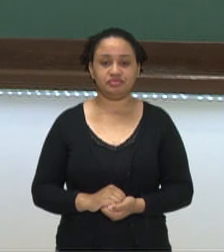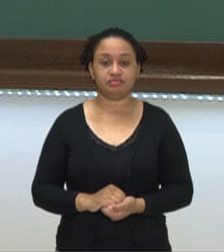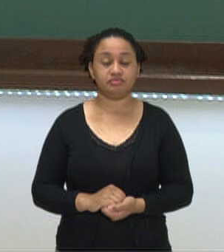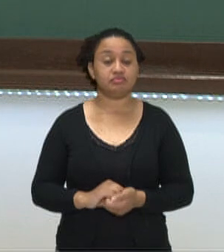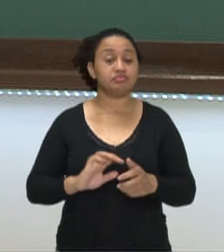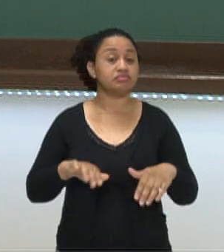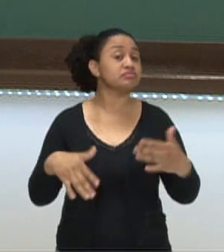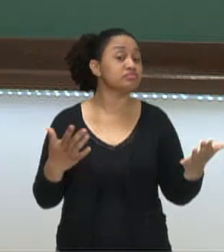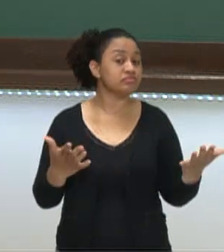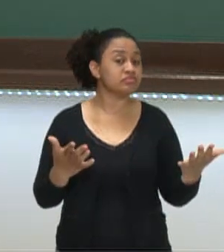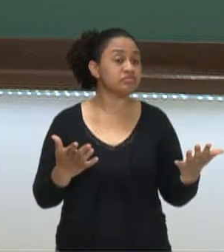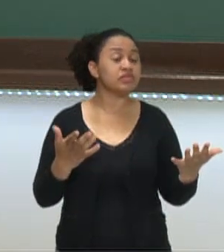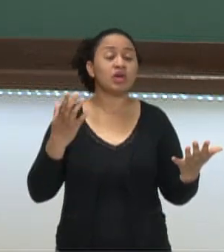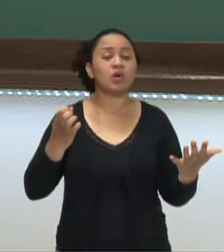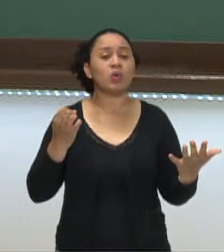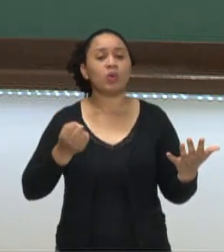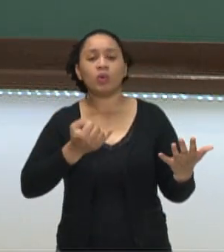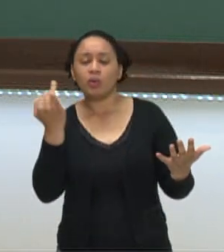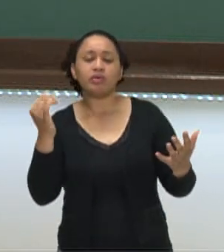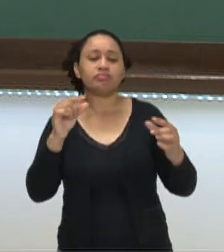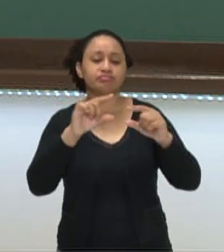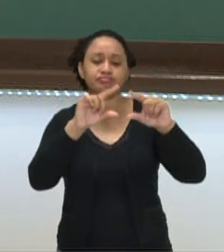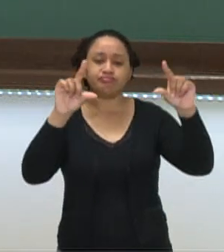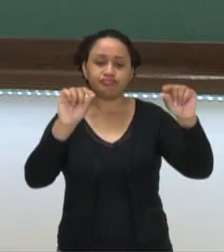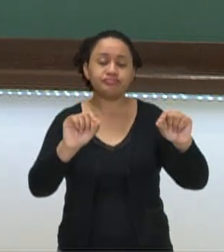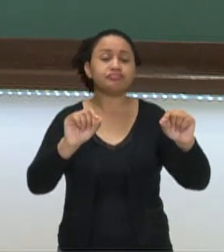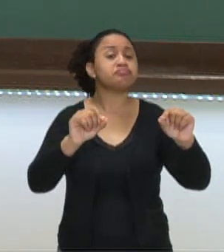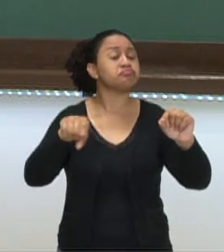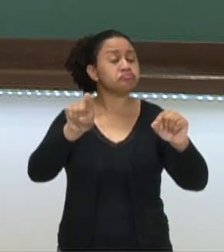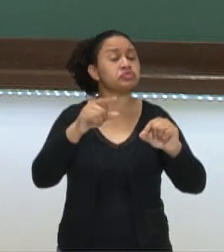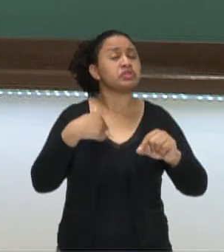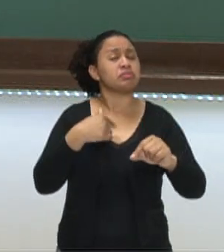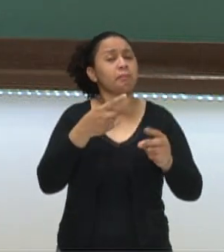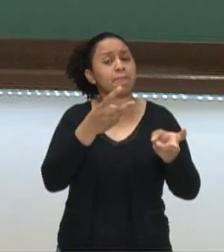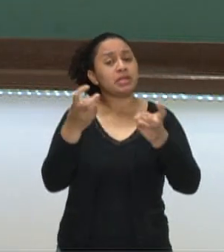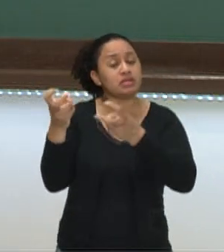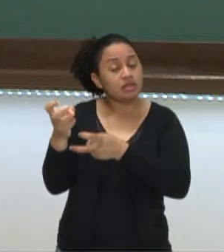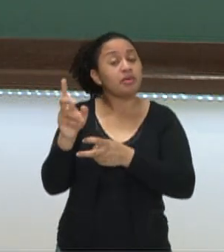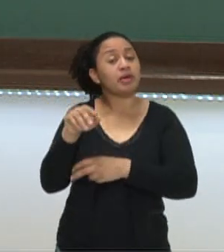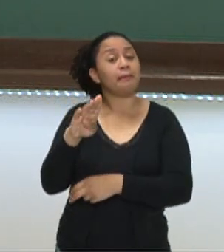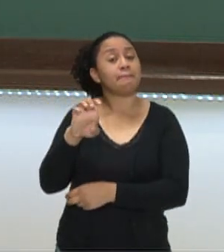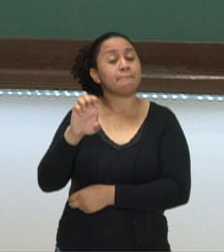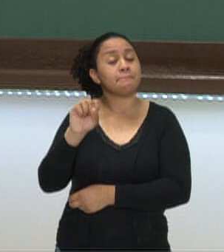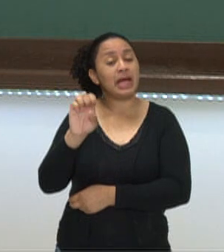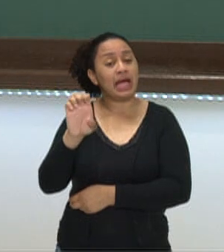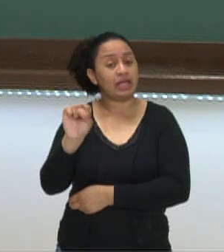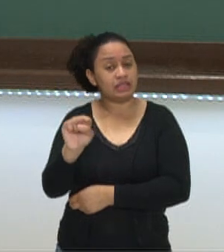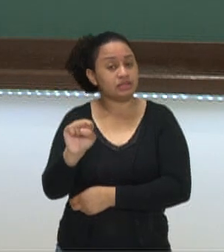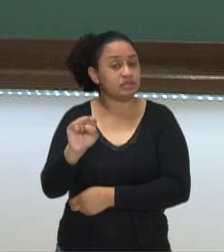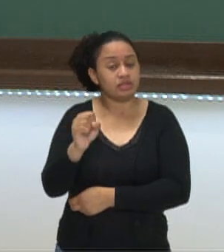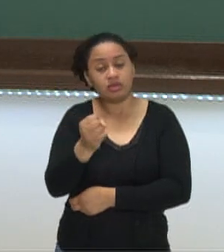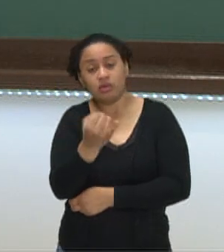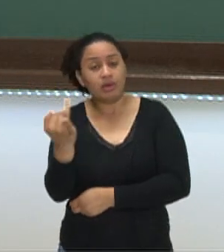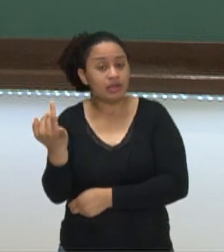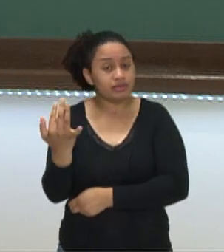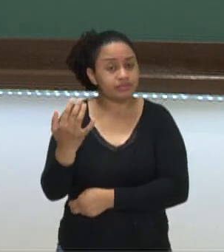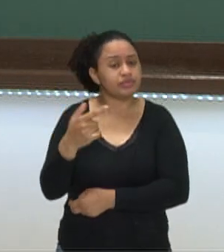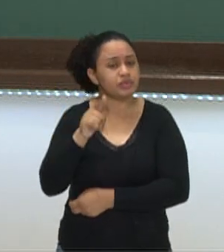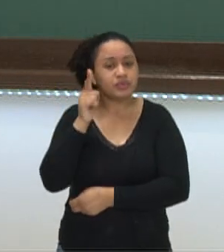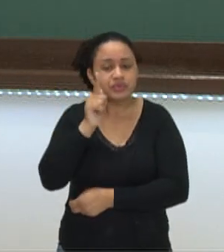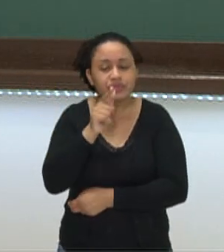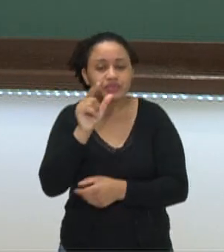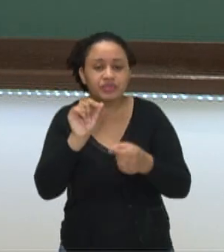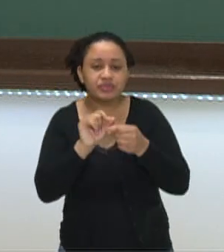E aí, quais dessas fórmulas você identificou como bases? Conseguiu